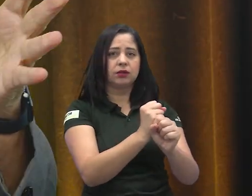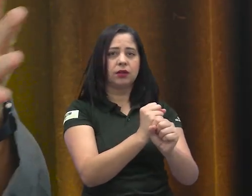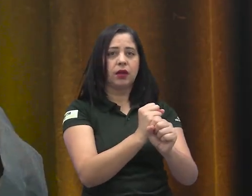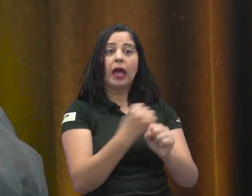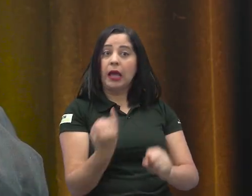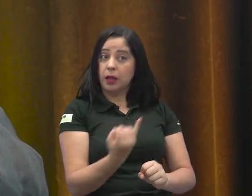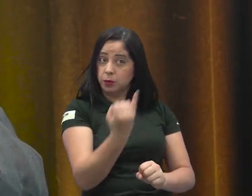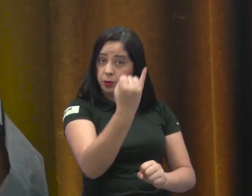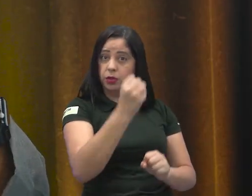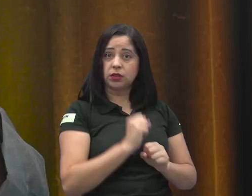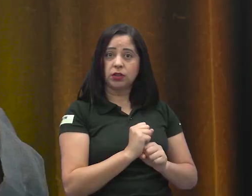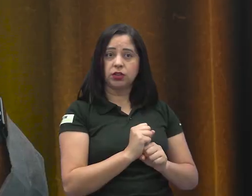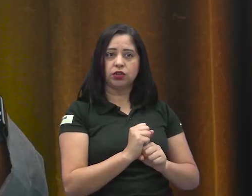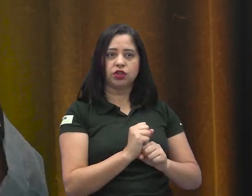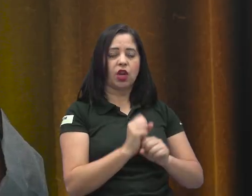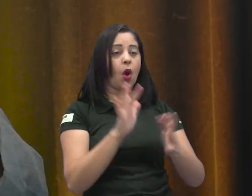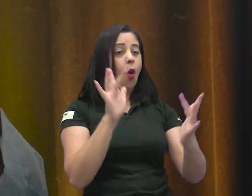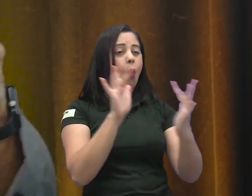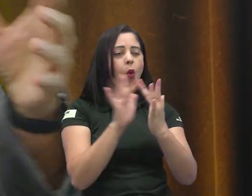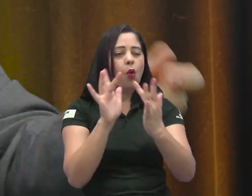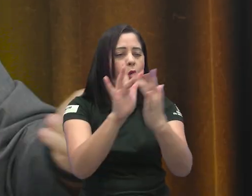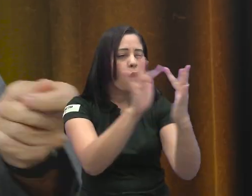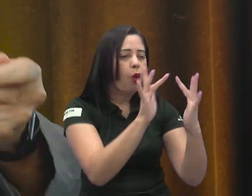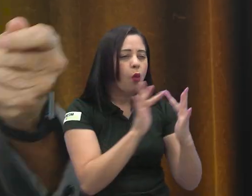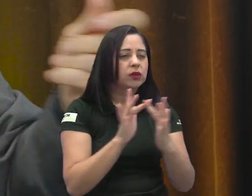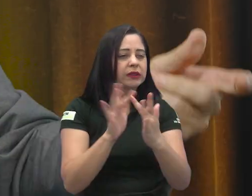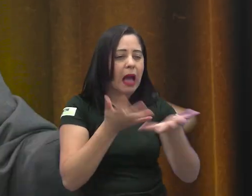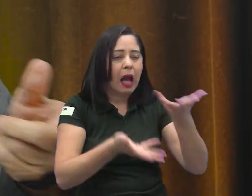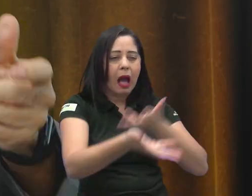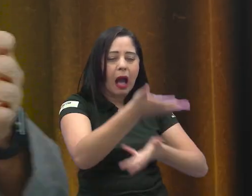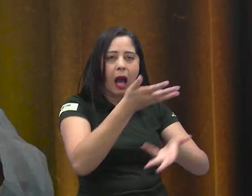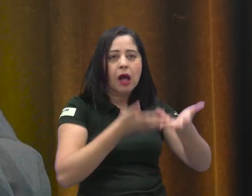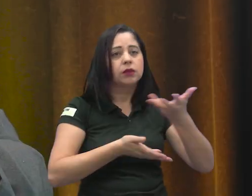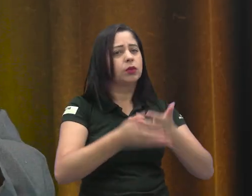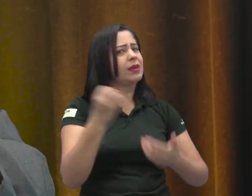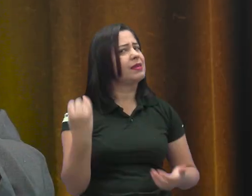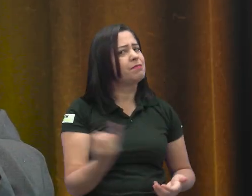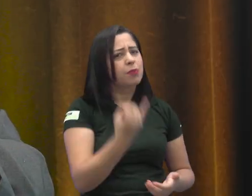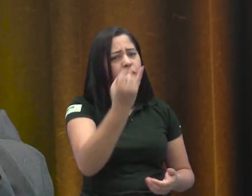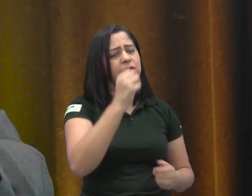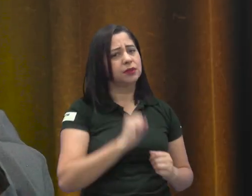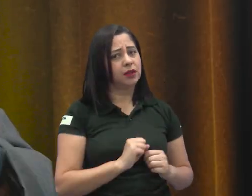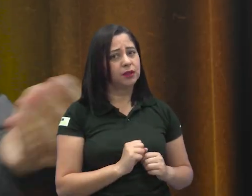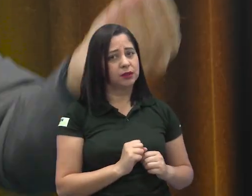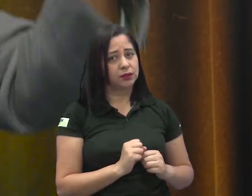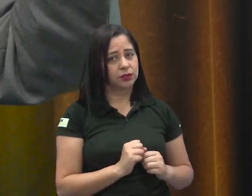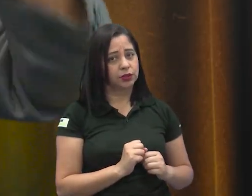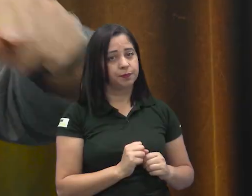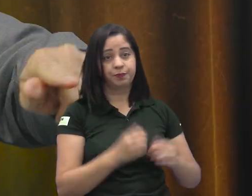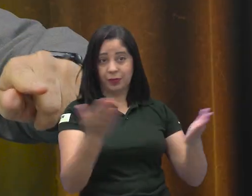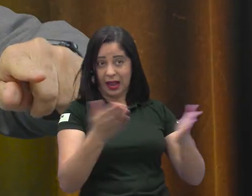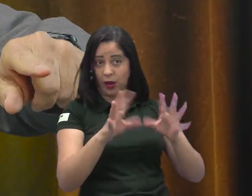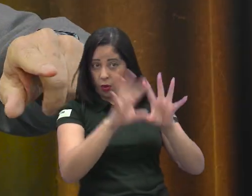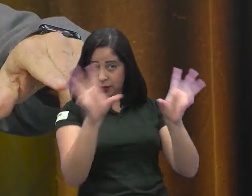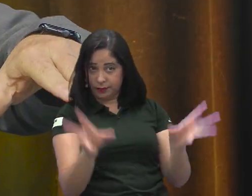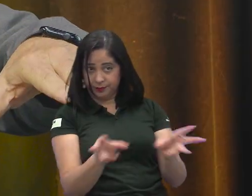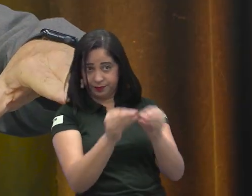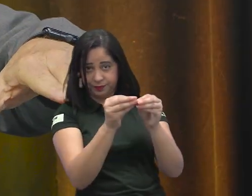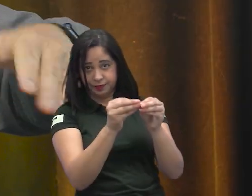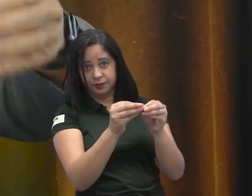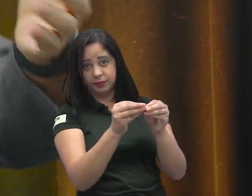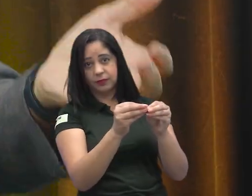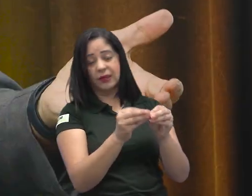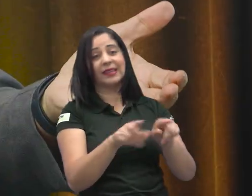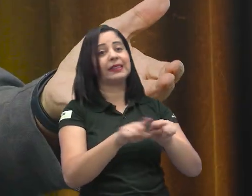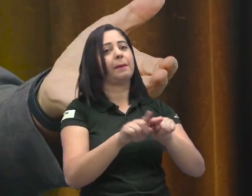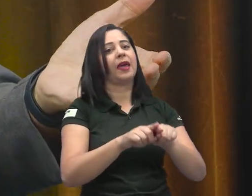é extremamente importante. O convívio social, eles têm jogos, eles estimulam a parte cognitiva. E para fechar nossos itens,